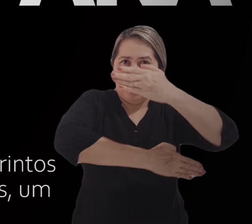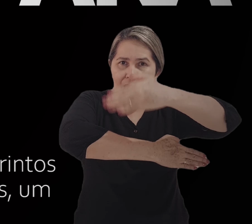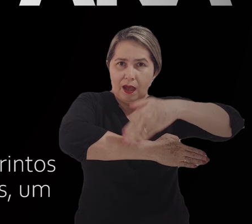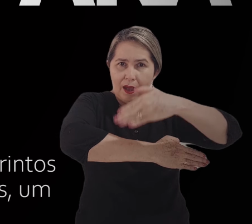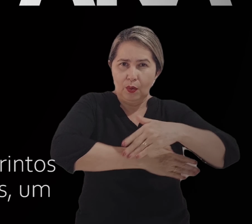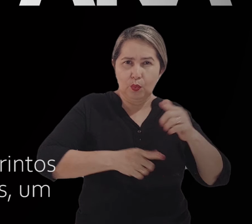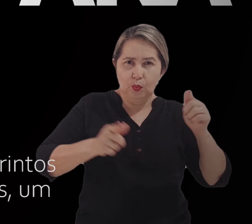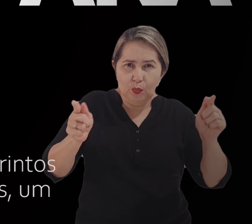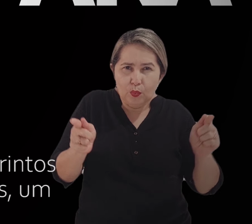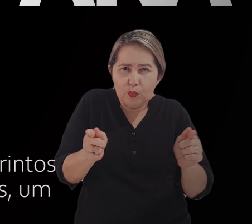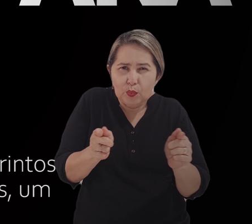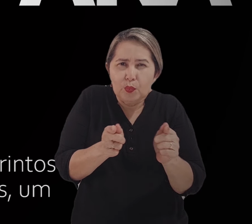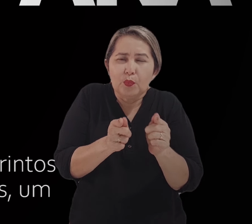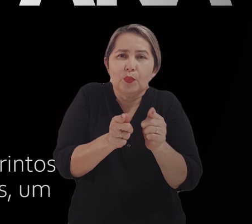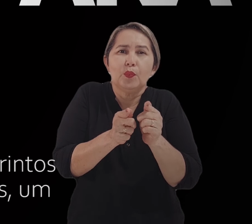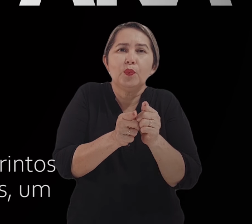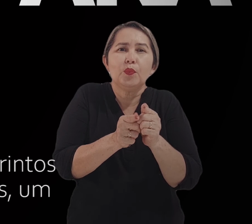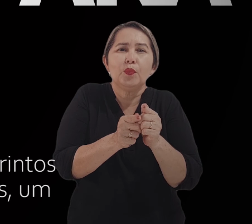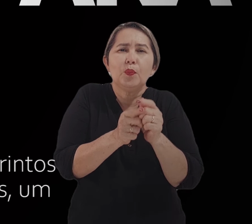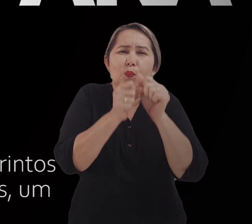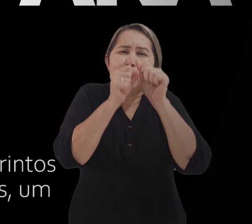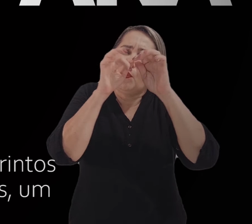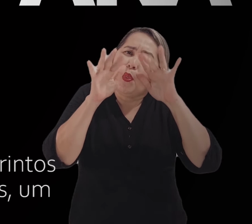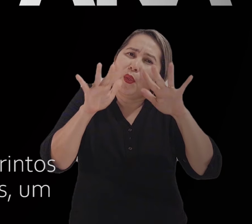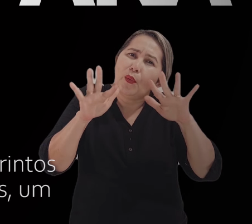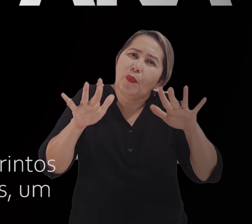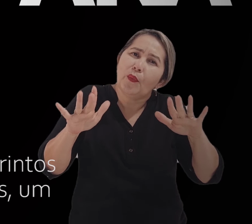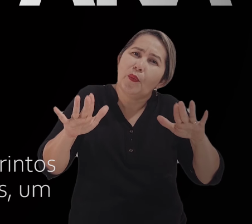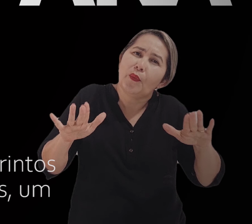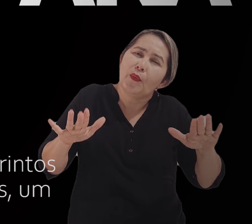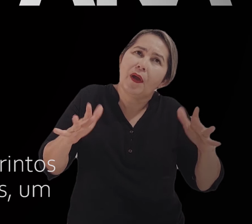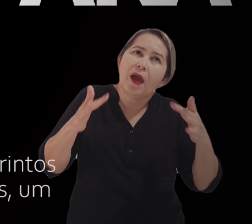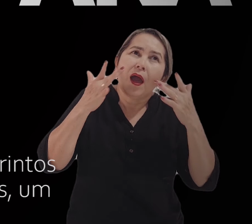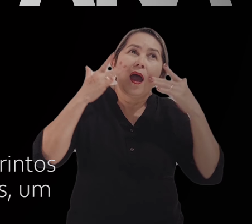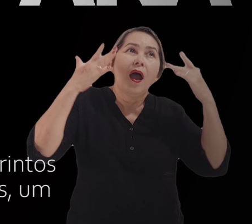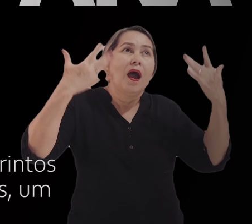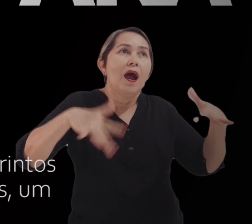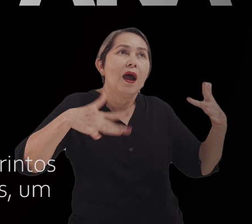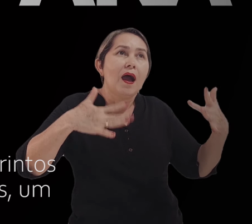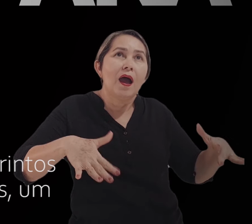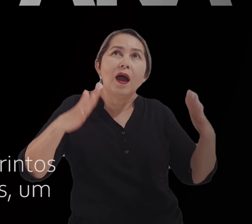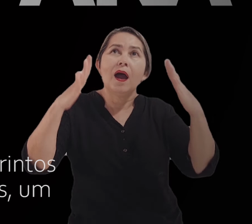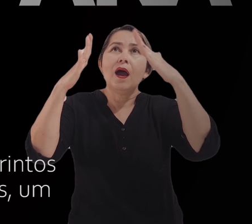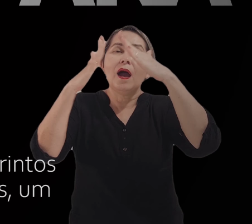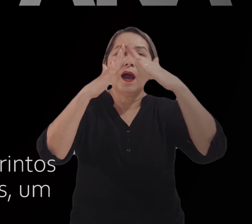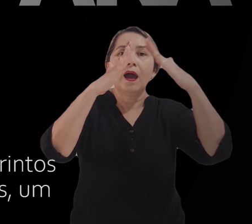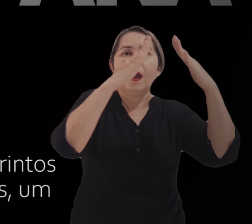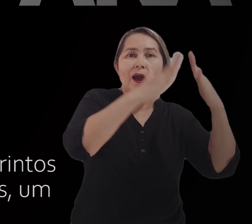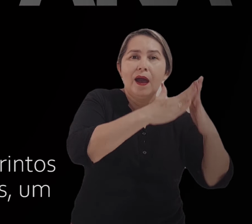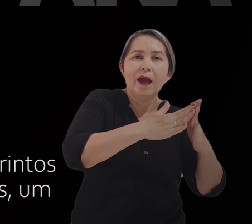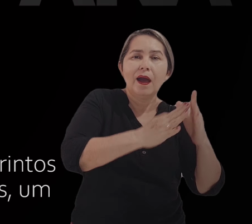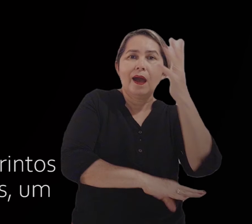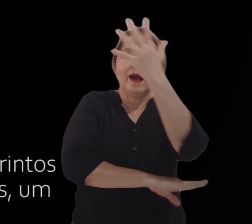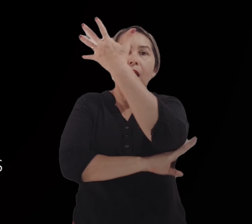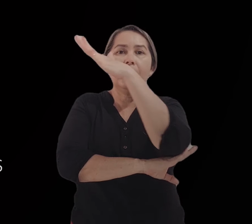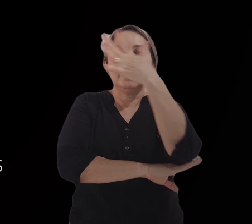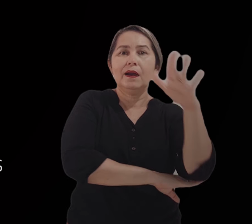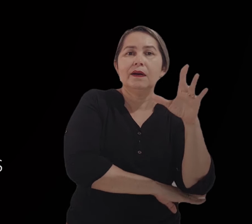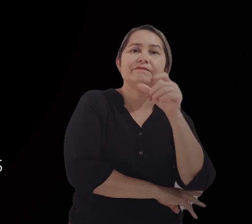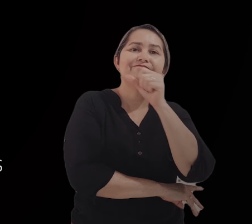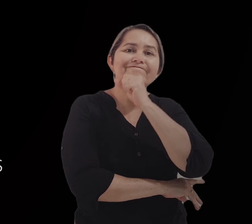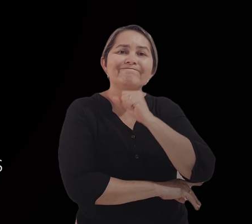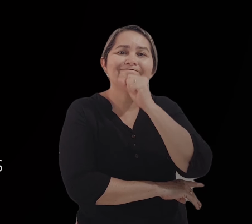ruas estreitas, das ruínas de imponente casario. Árvores centenárias, um